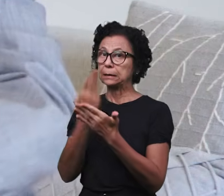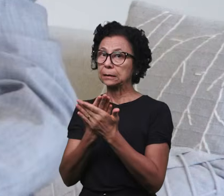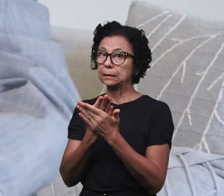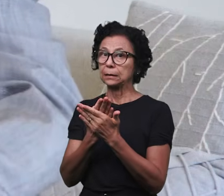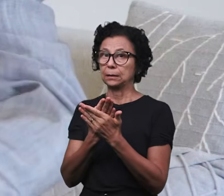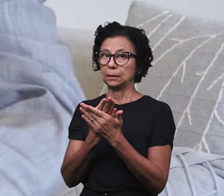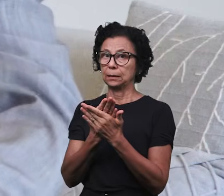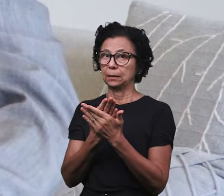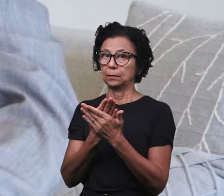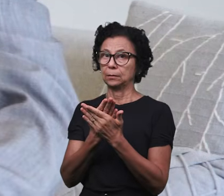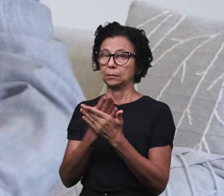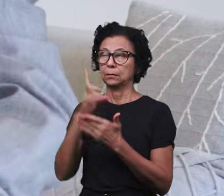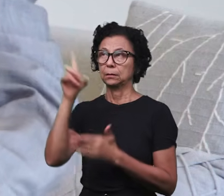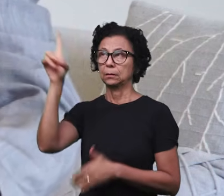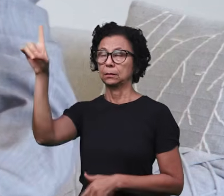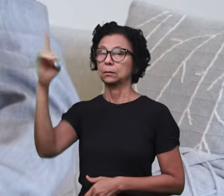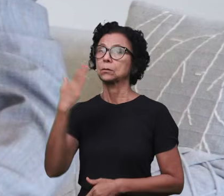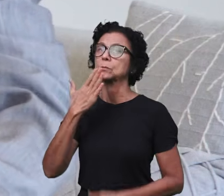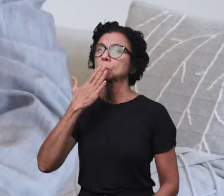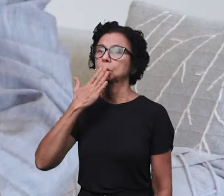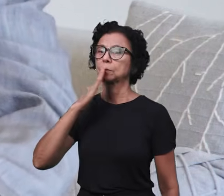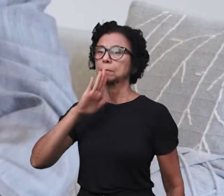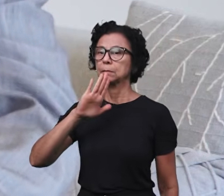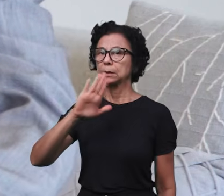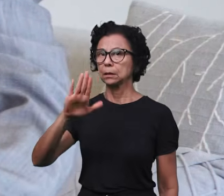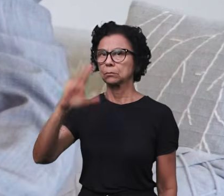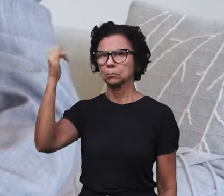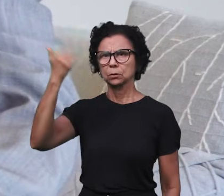previamente estabelecida por Deus. Estava tudo claro para